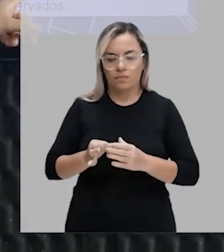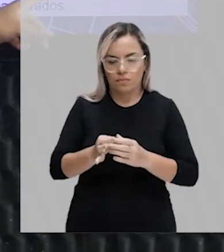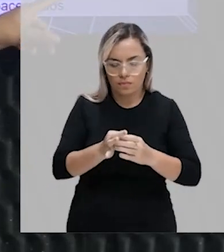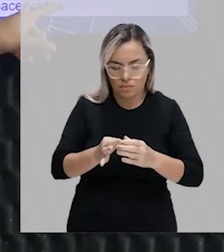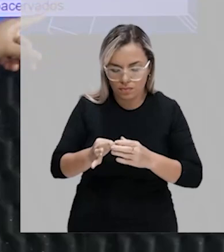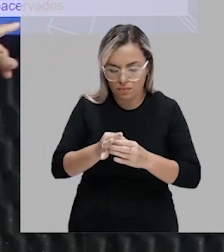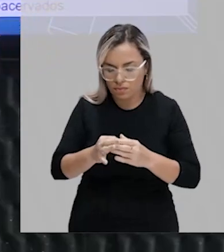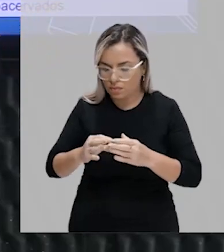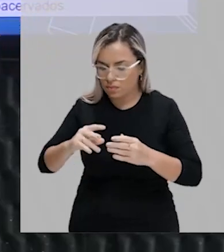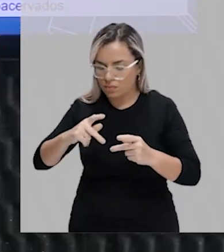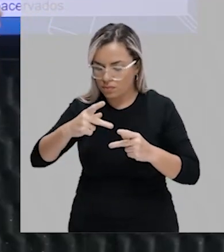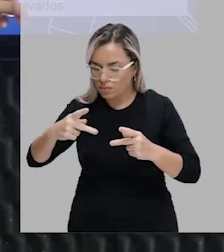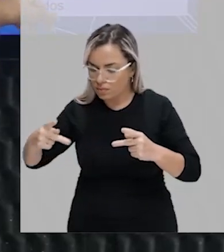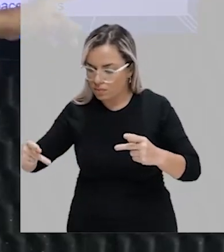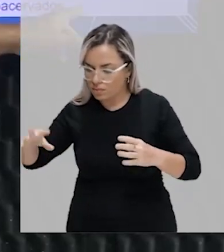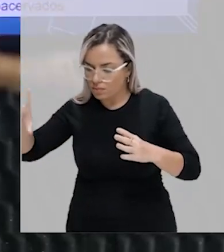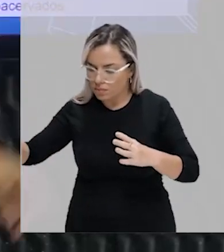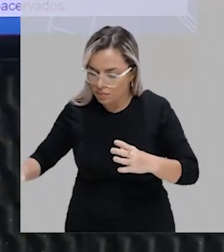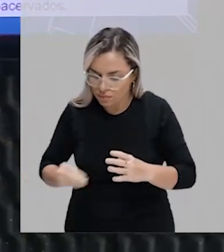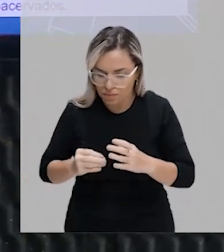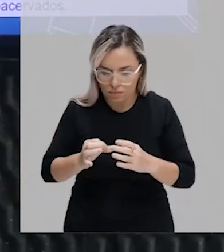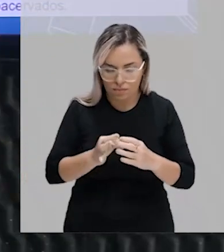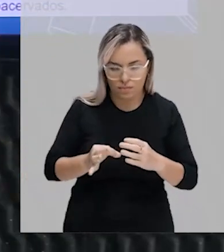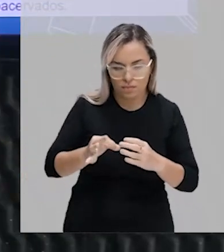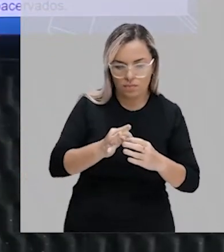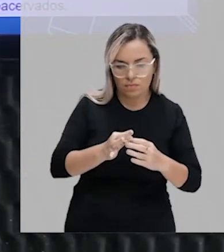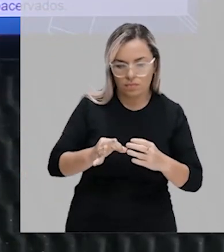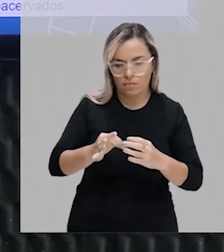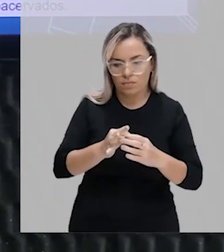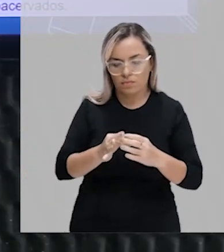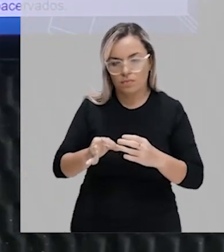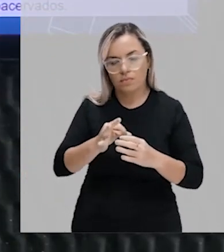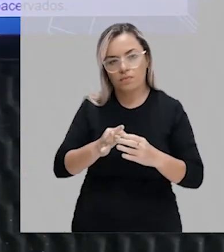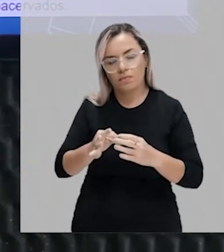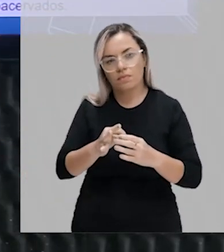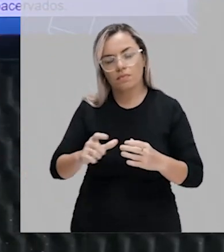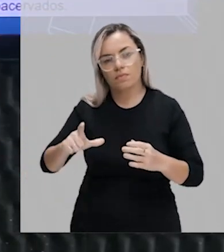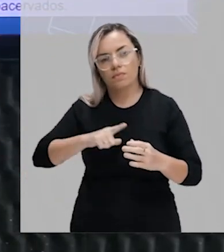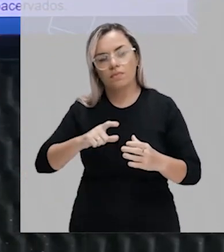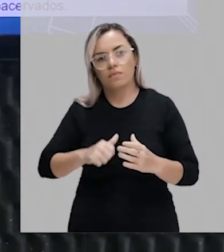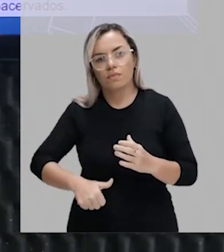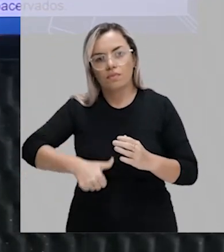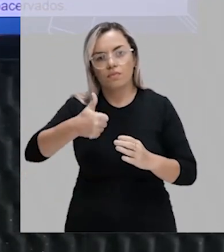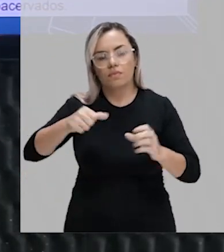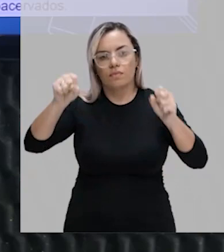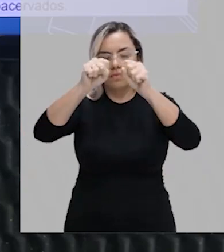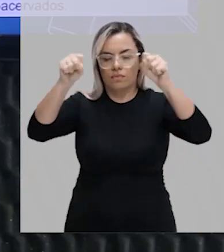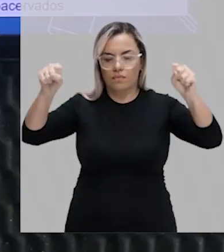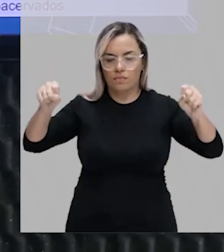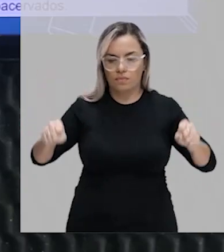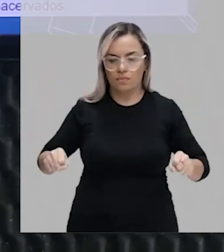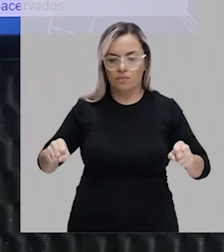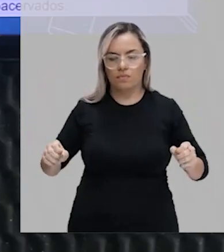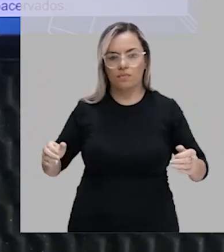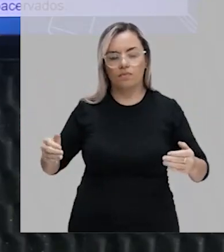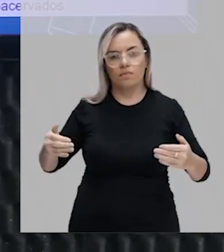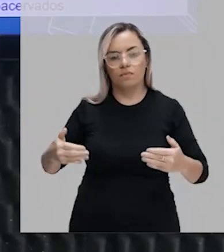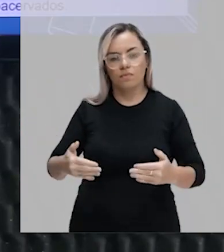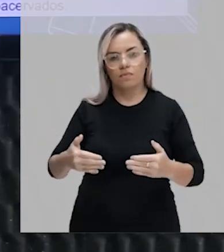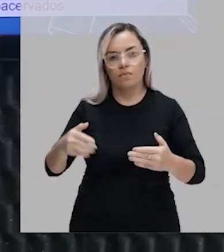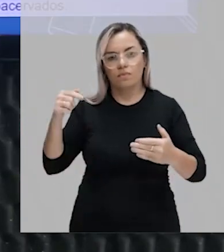são aglomerados de proteínas, tá? Que teriam sido os primeiros sistemas isolados. Como assim?